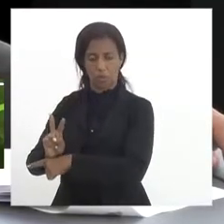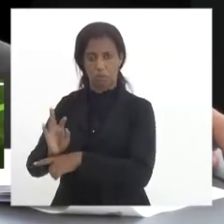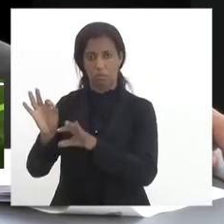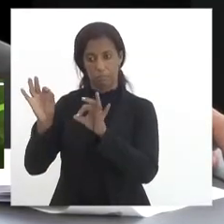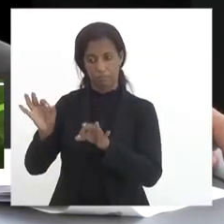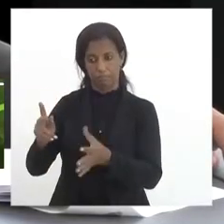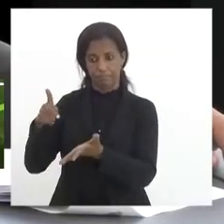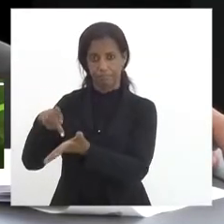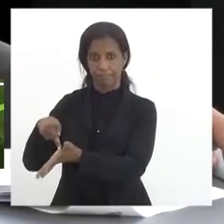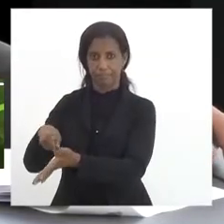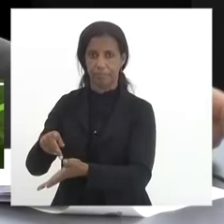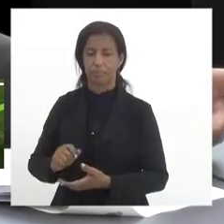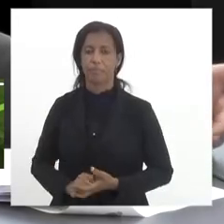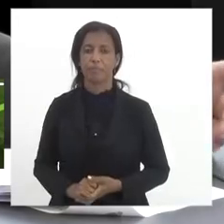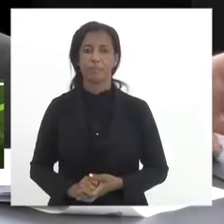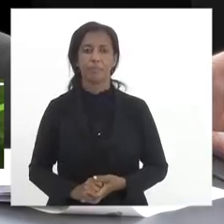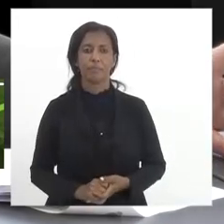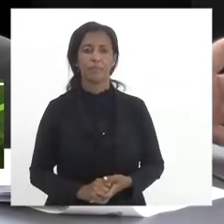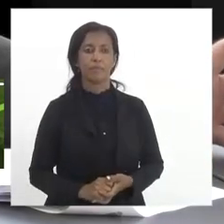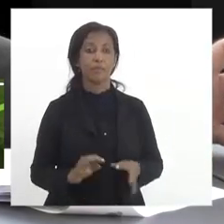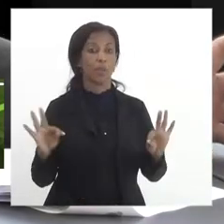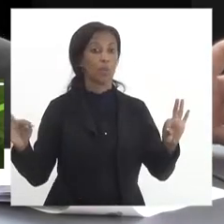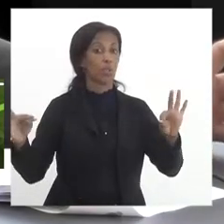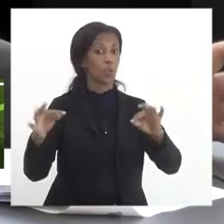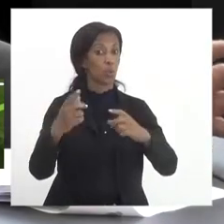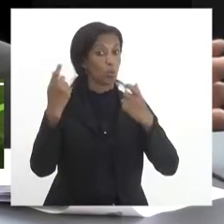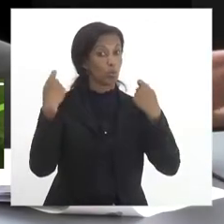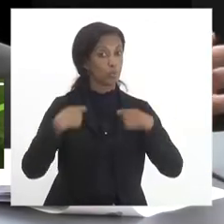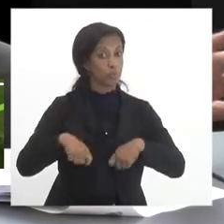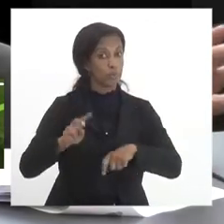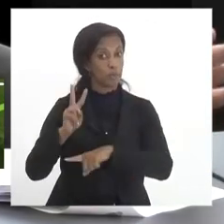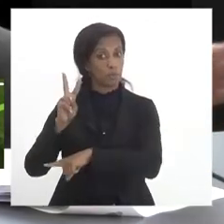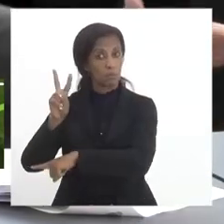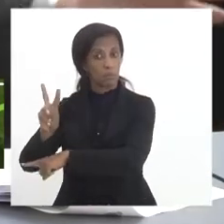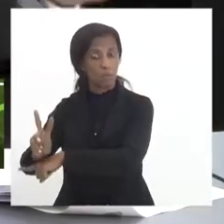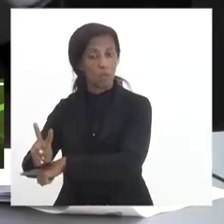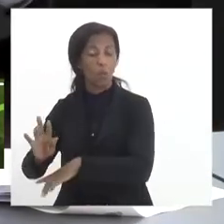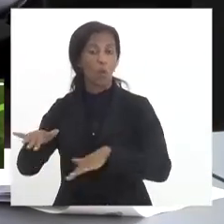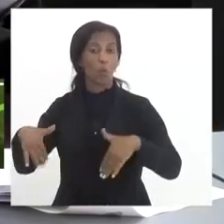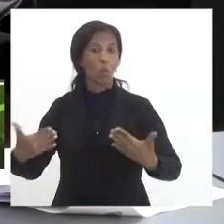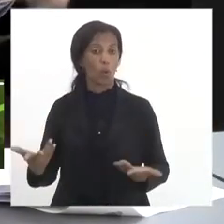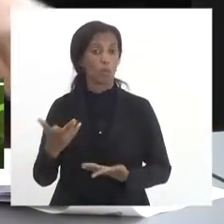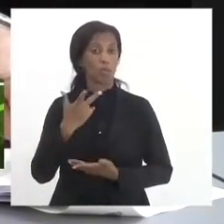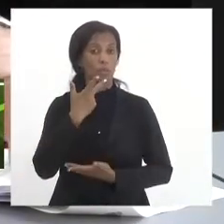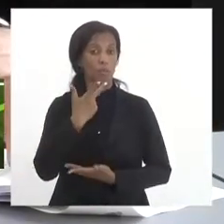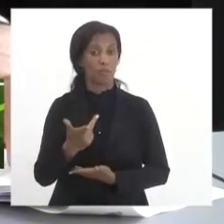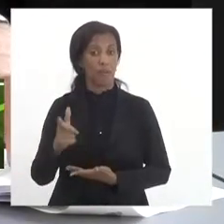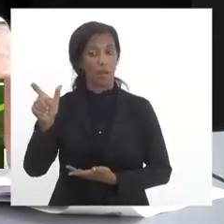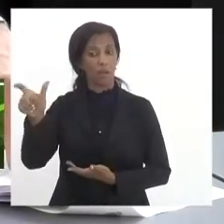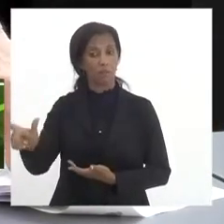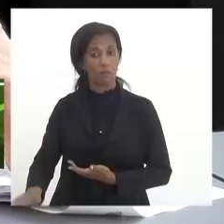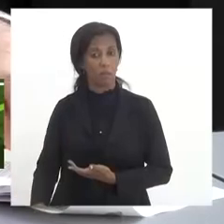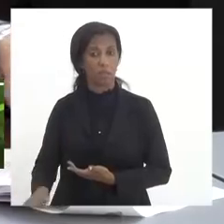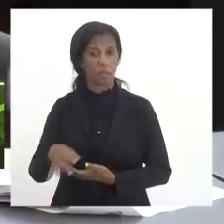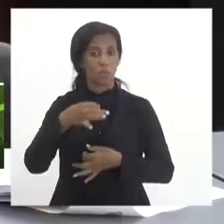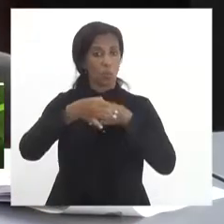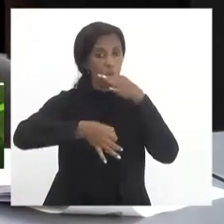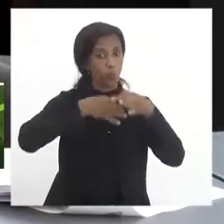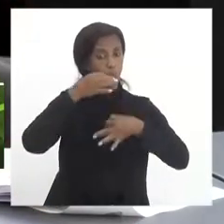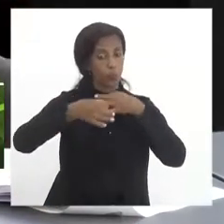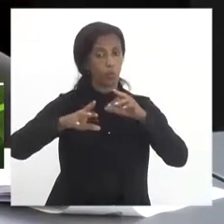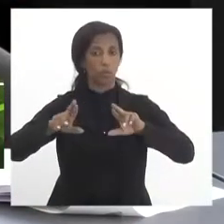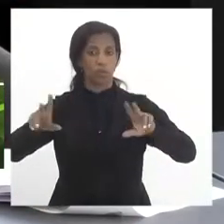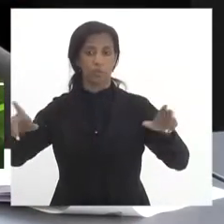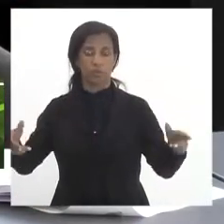é aquilo que todos devem defender quando se trata de questões similares com